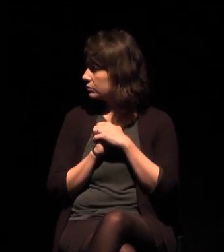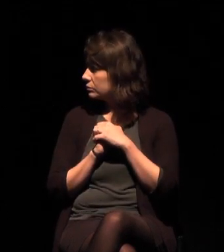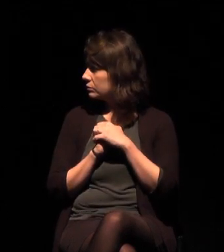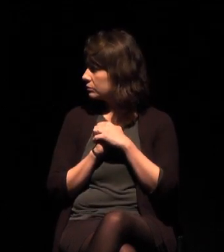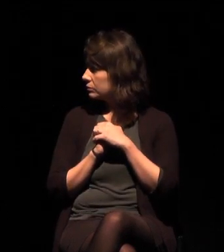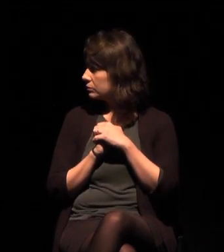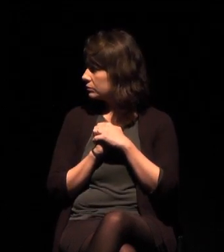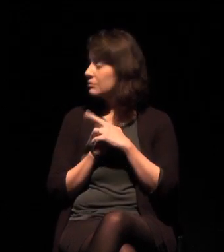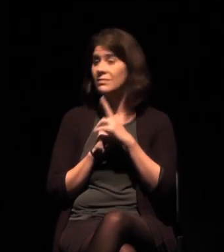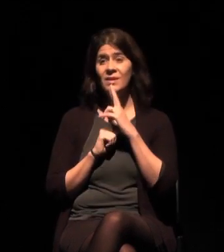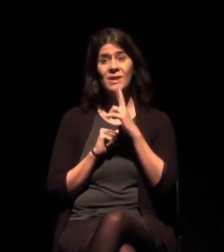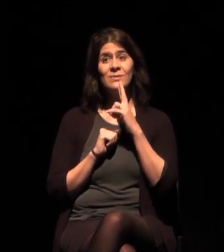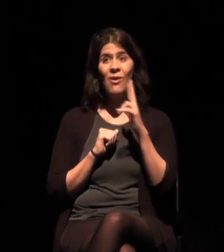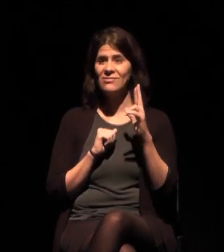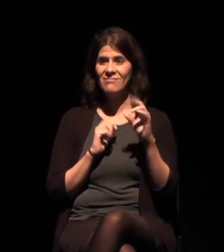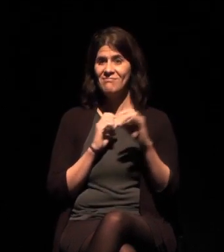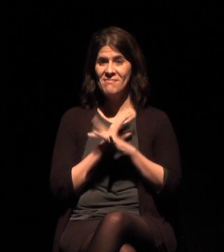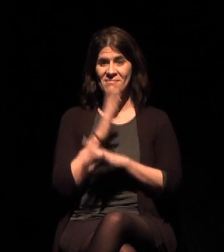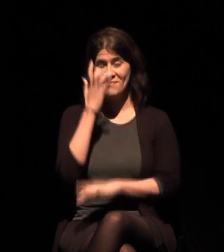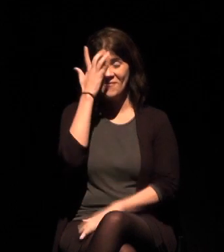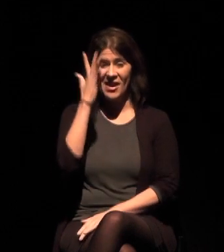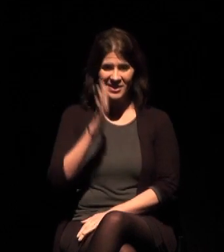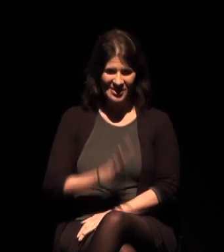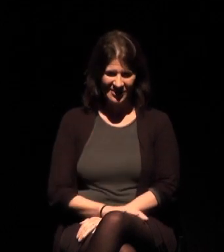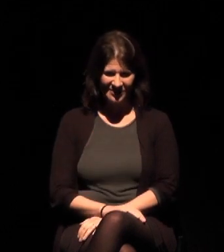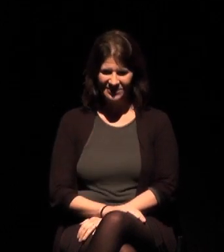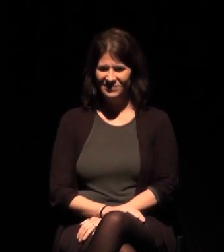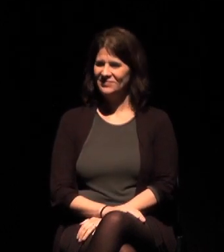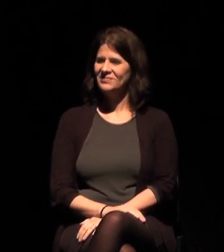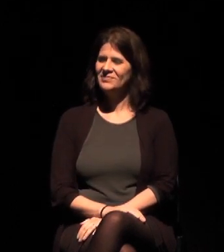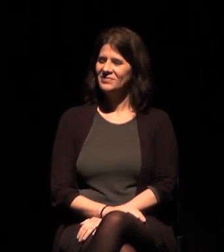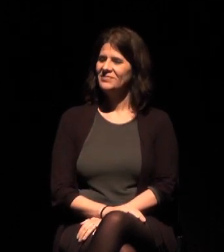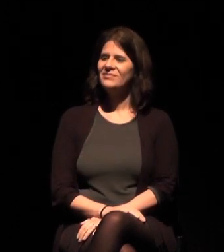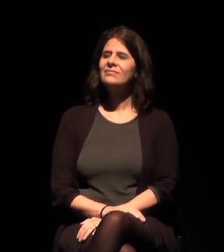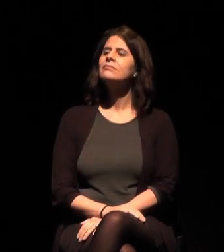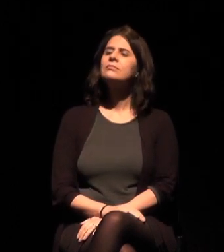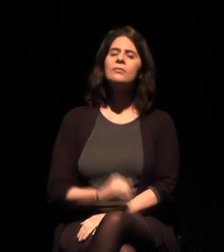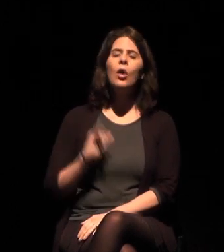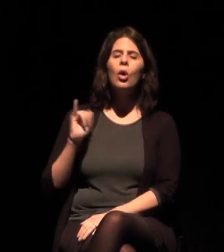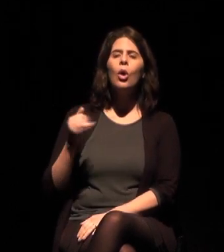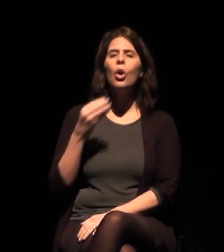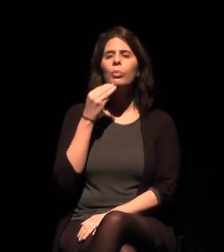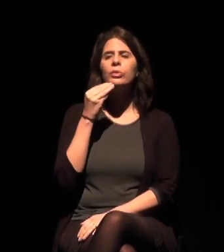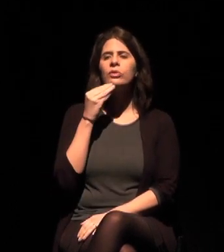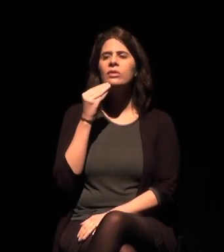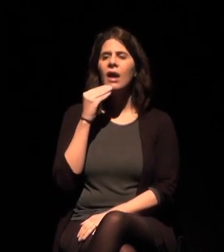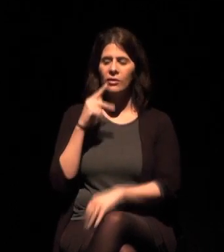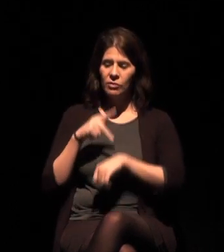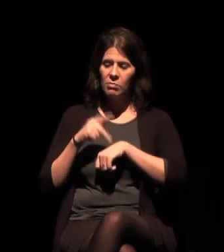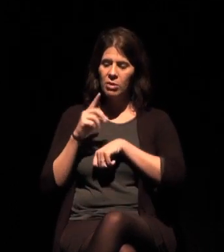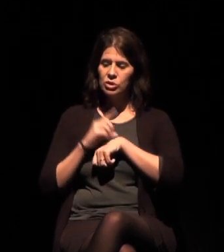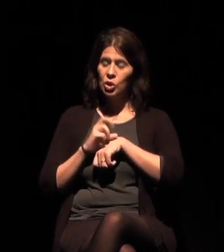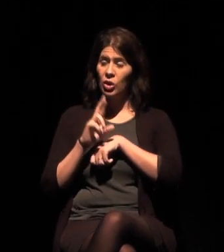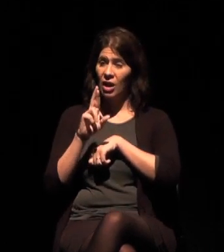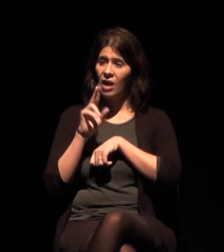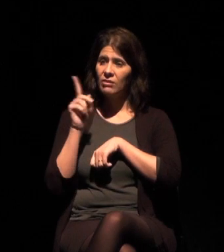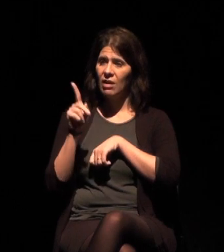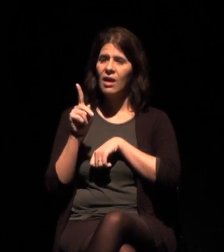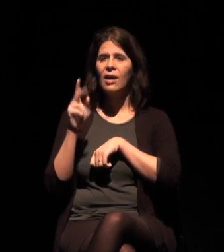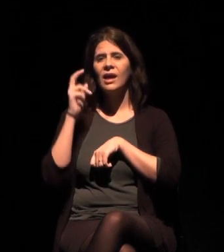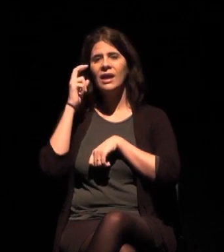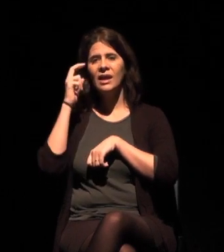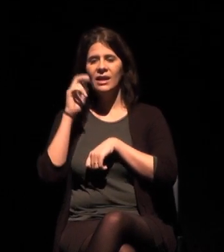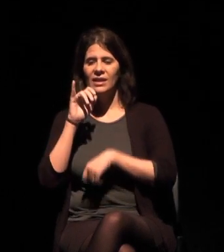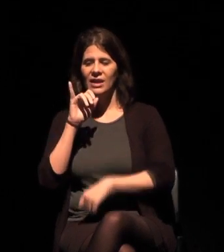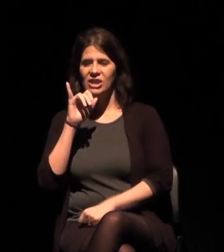muito prático existem oportunidades para pós doc em inteligência artificial por meio da arte ciência e